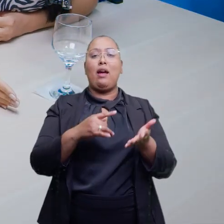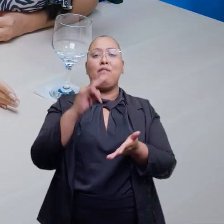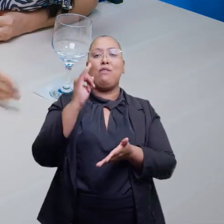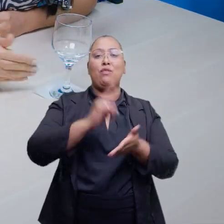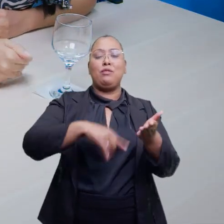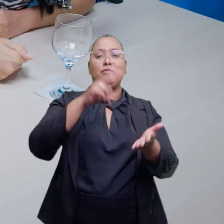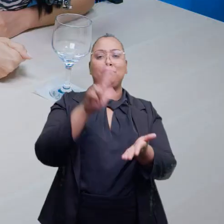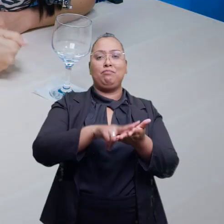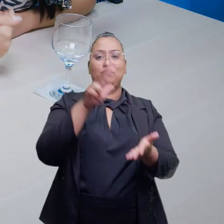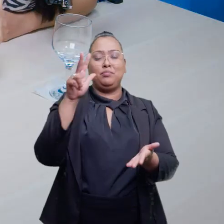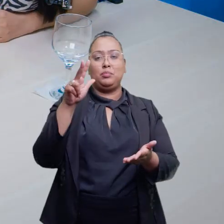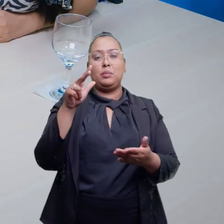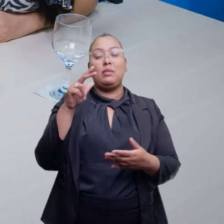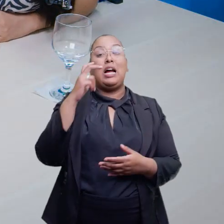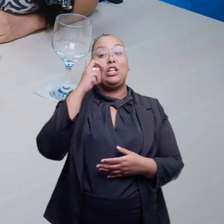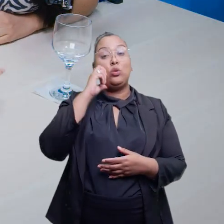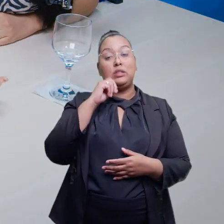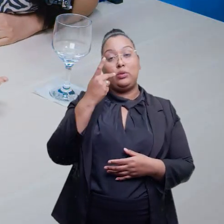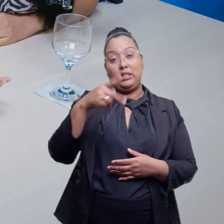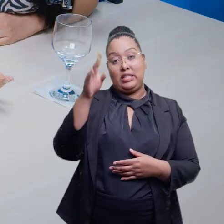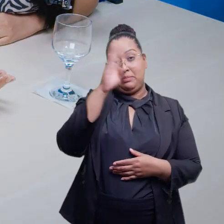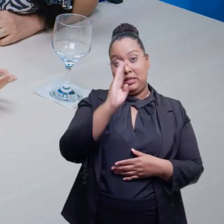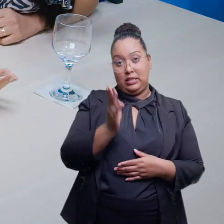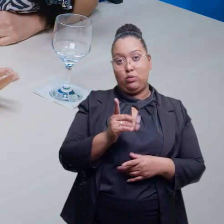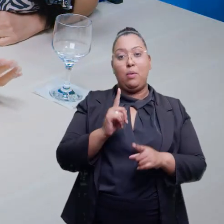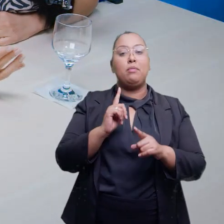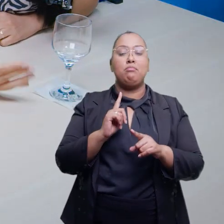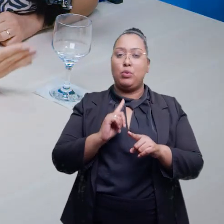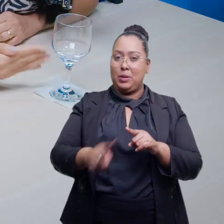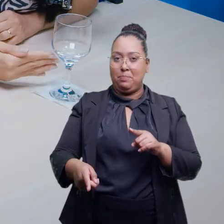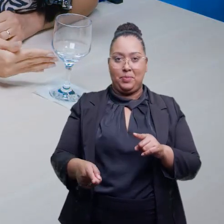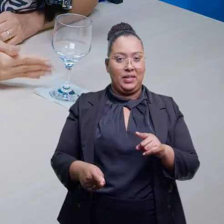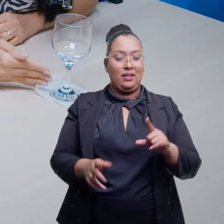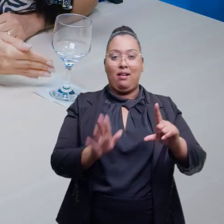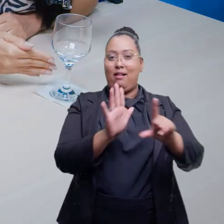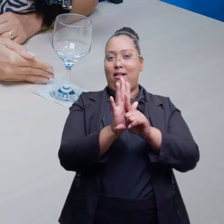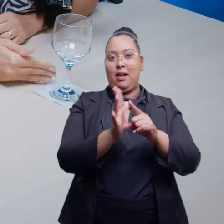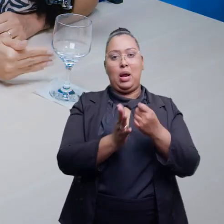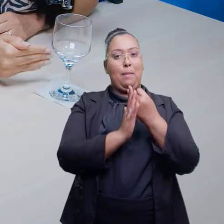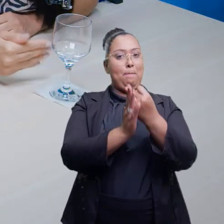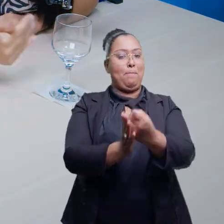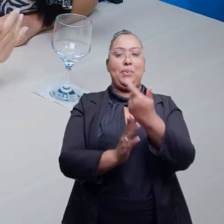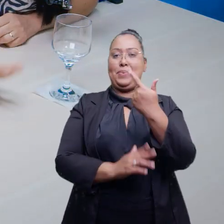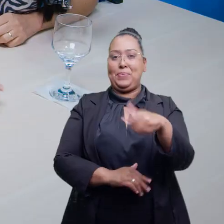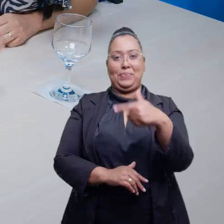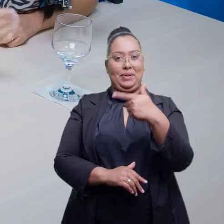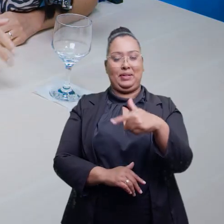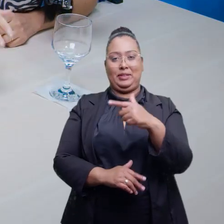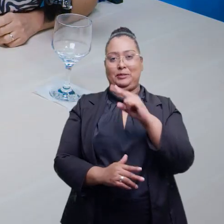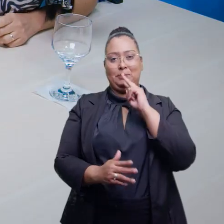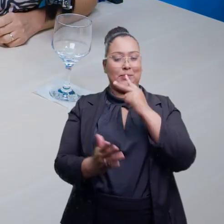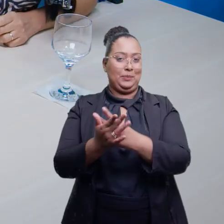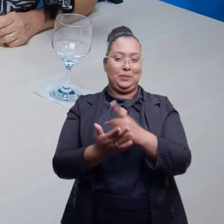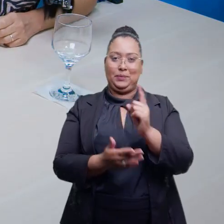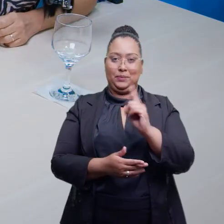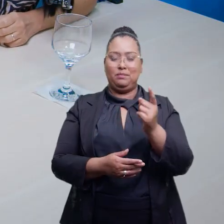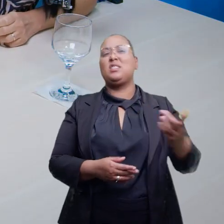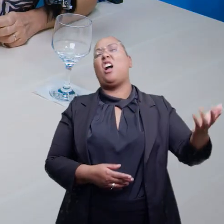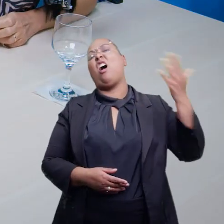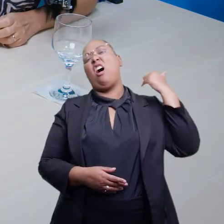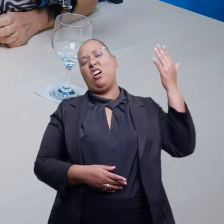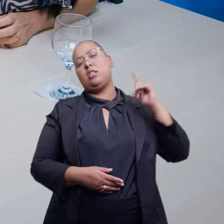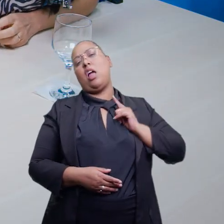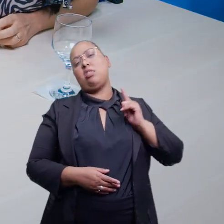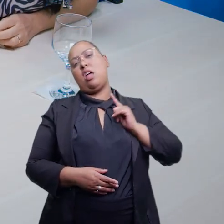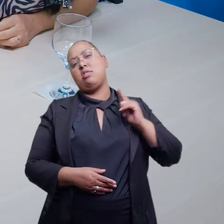adoção brasileira é vedada, né? Ela não tem respaldo legal. Ainda acontecia muito mais